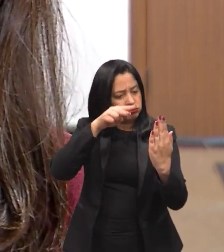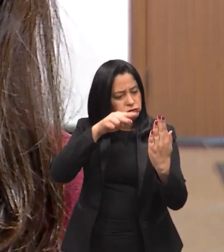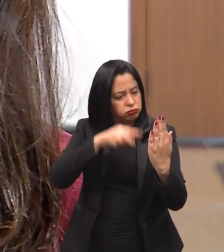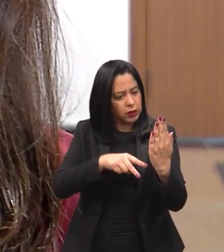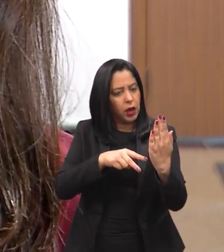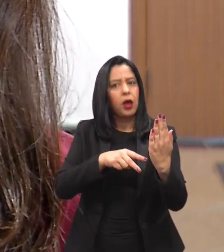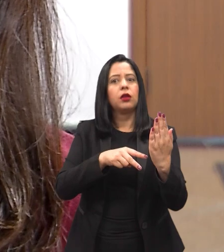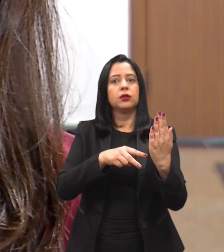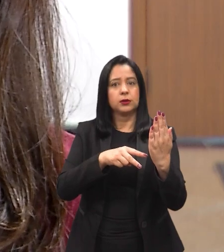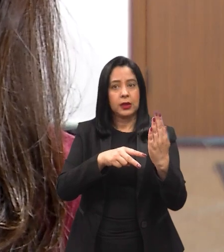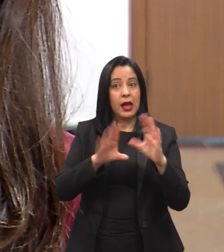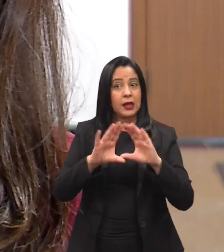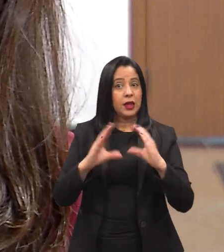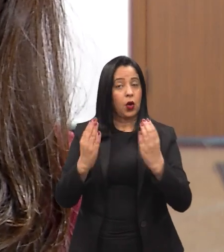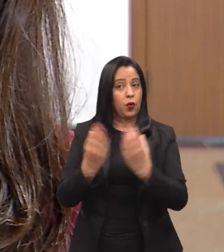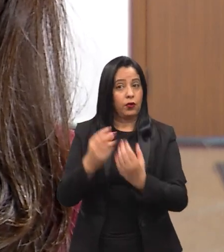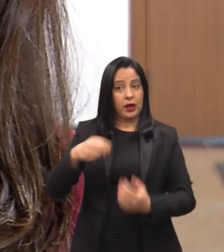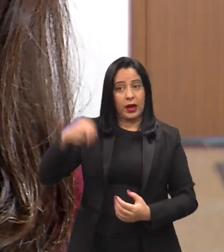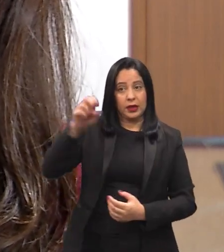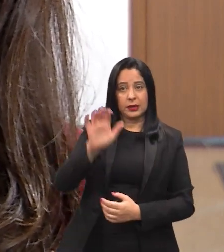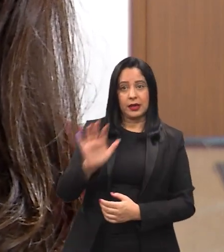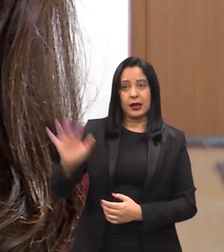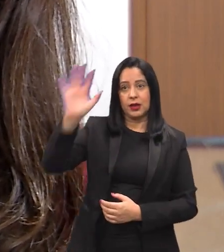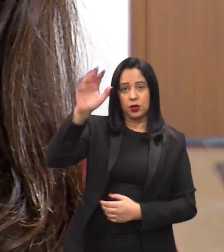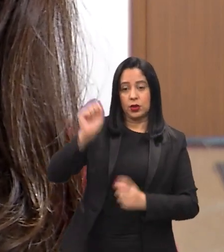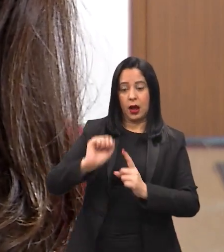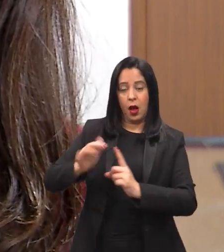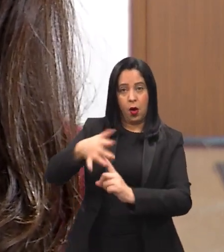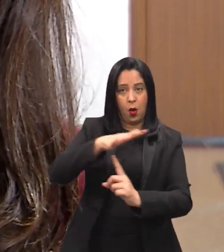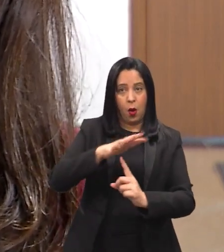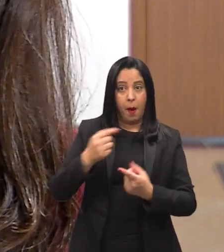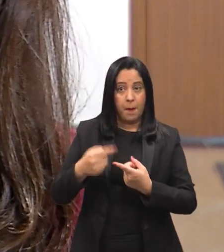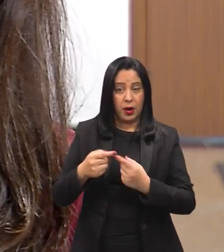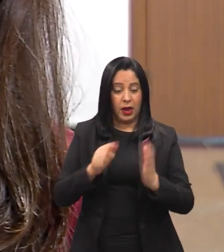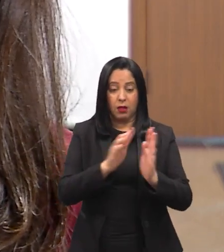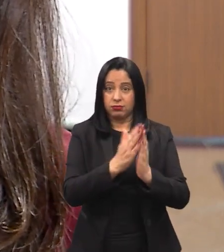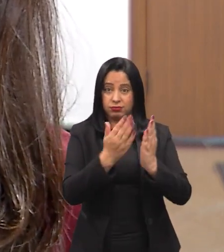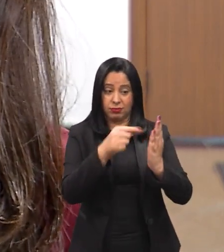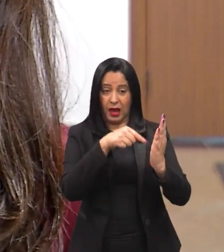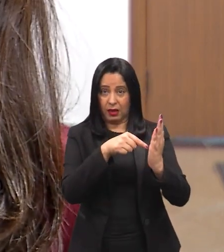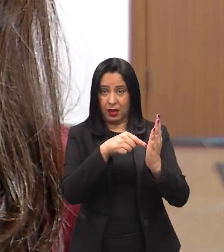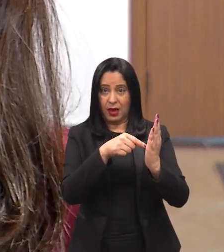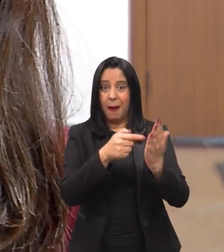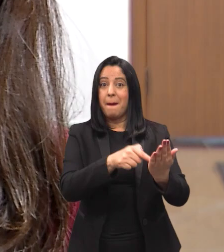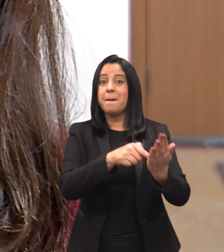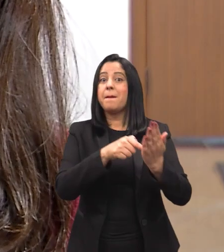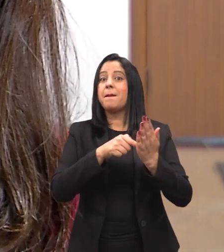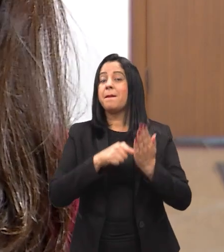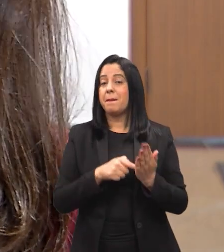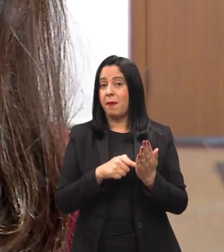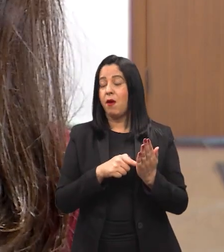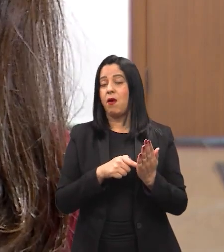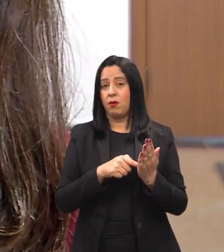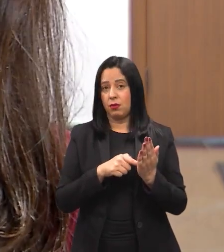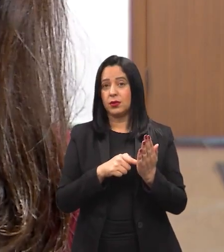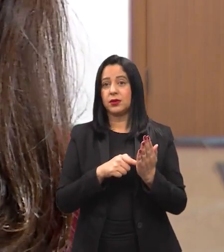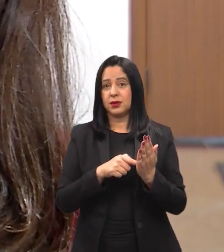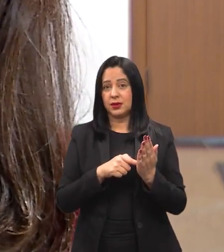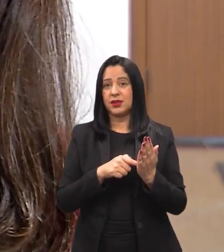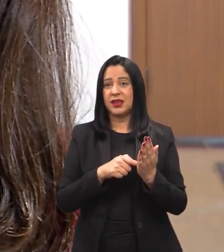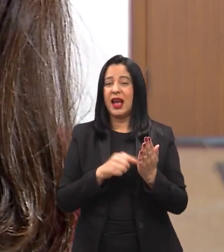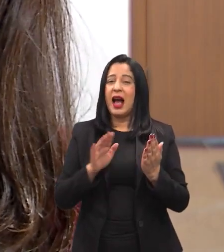e também as propostas priorizadas da Conferência Nacional do Meio Ambiente, porque ela revela uma integração que